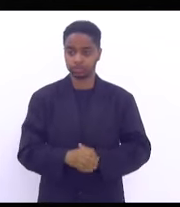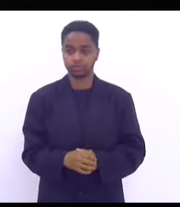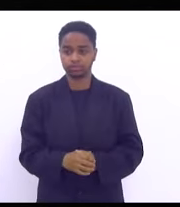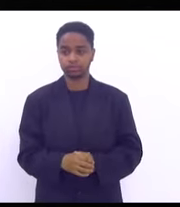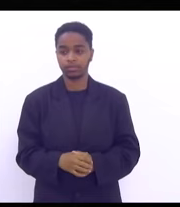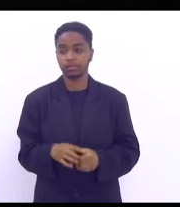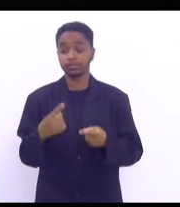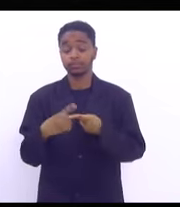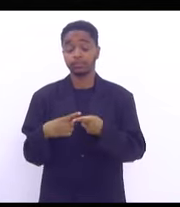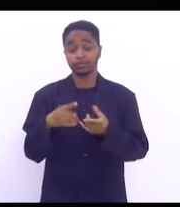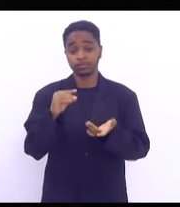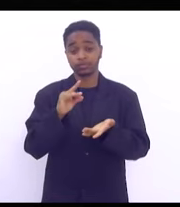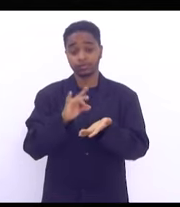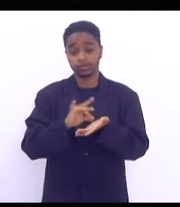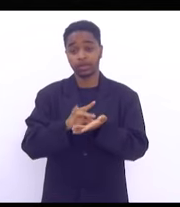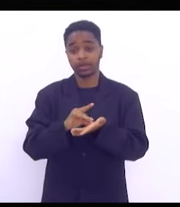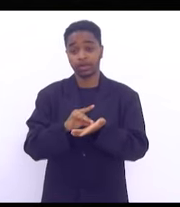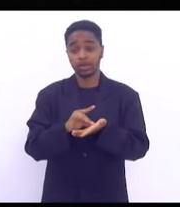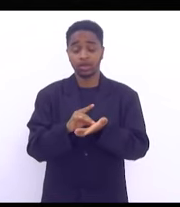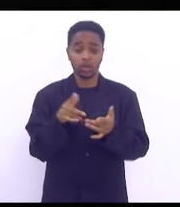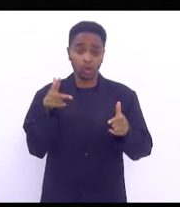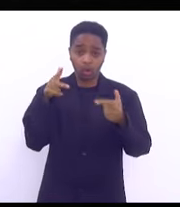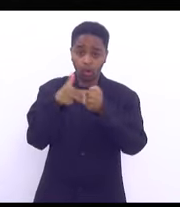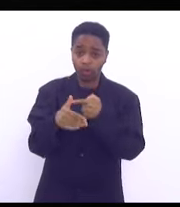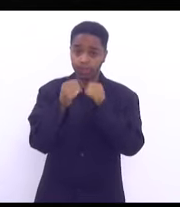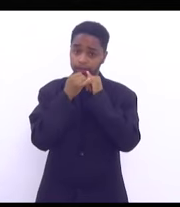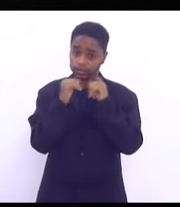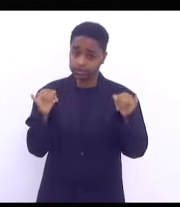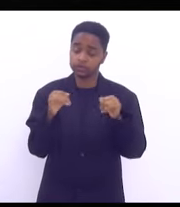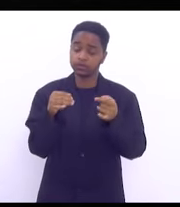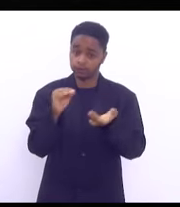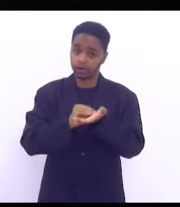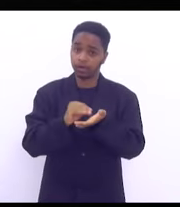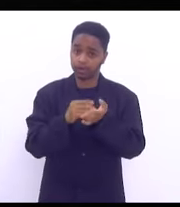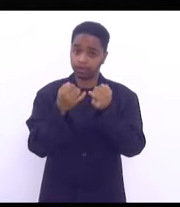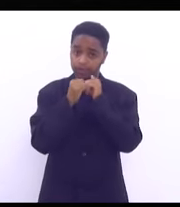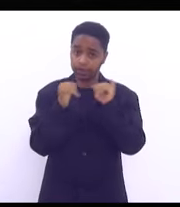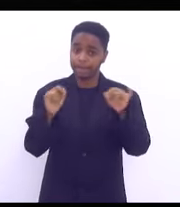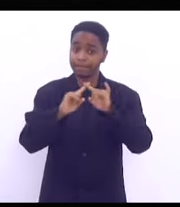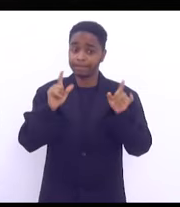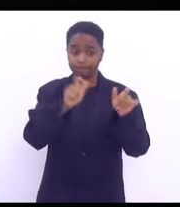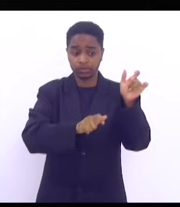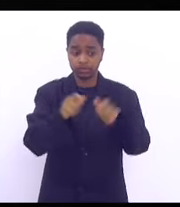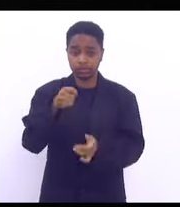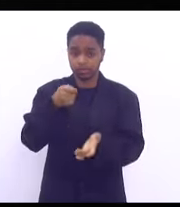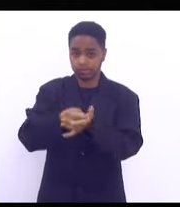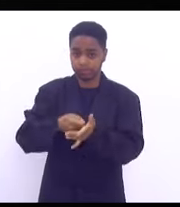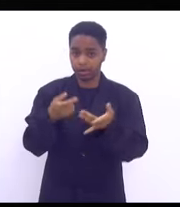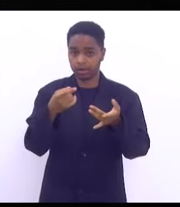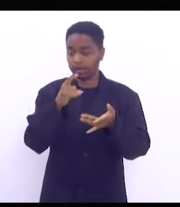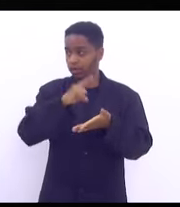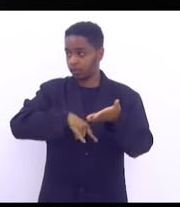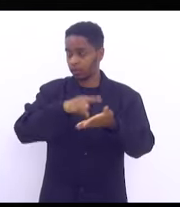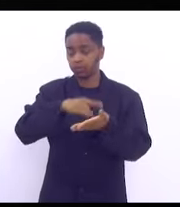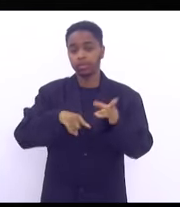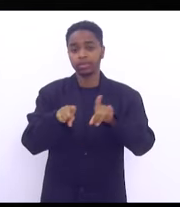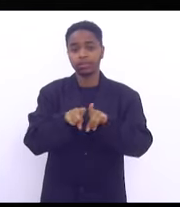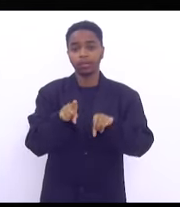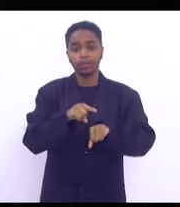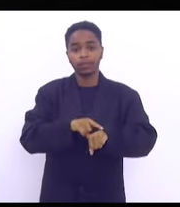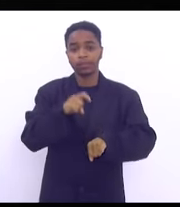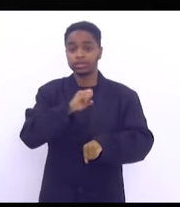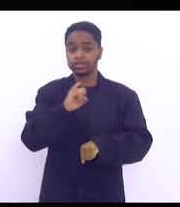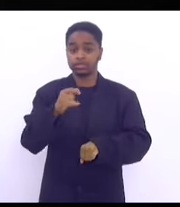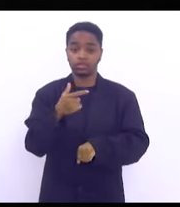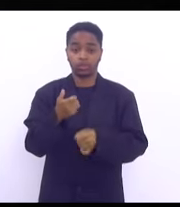verdade, é corte de energia, porque se não tem energia, é corte de energia. Só que o consumidor, ele paga a sua conta. E, a partir do momento que ele não tem o